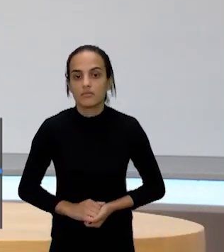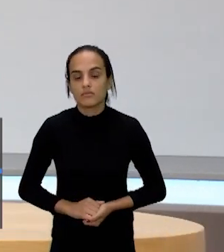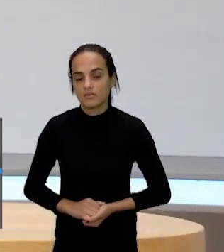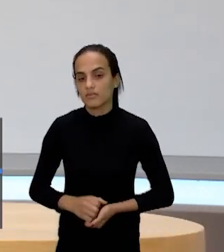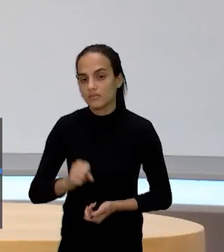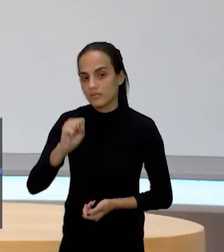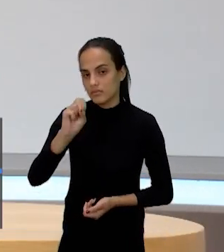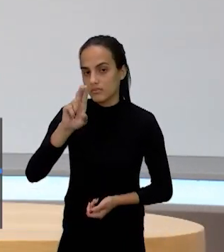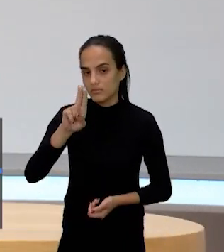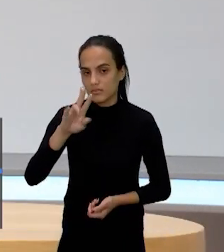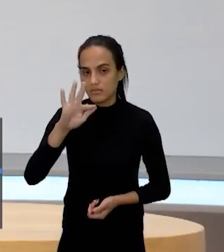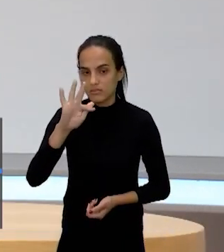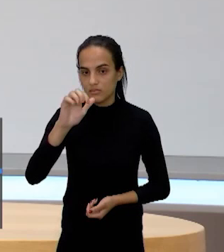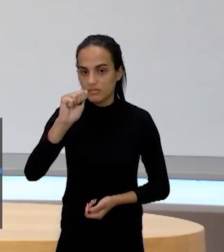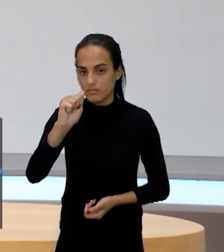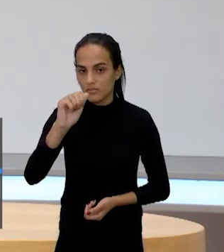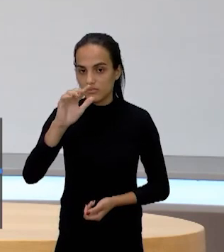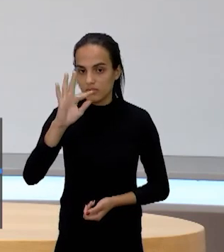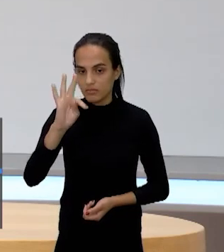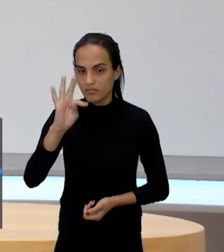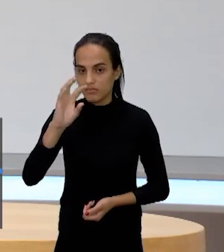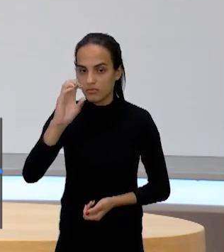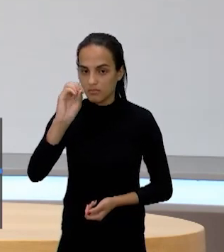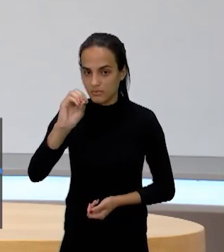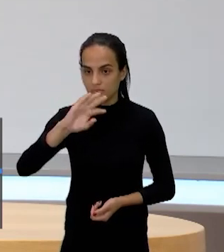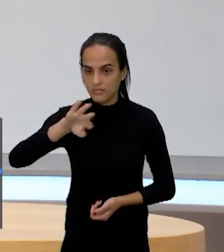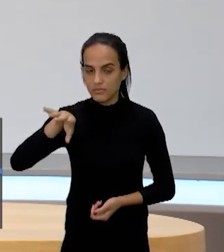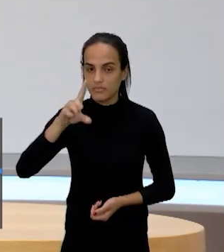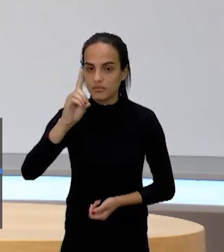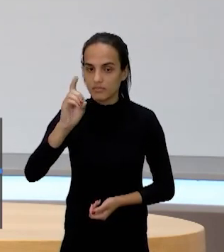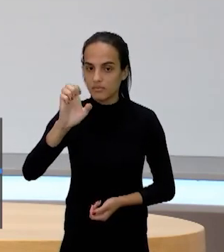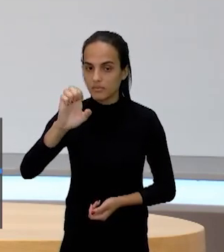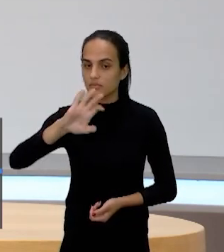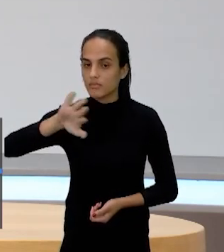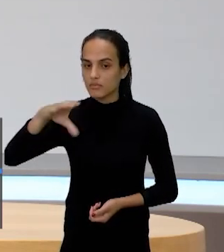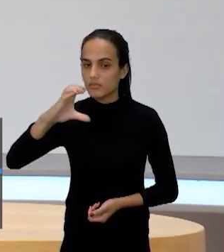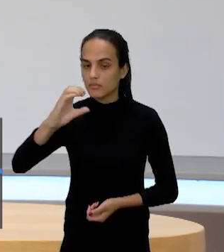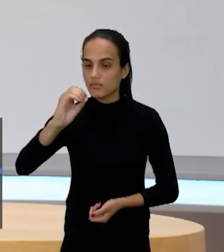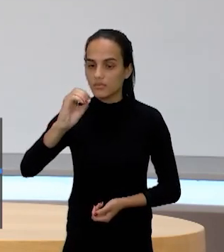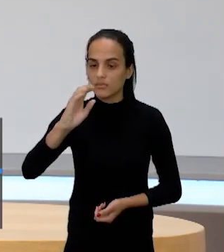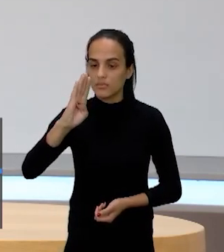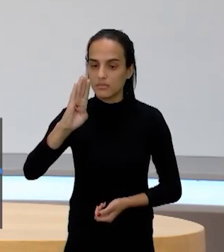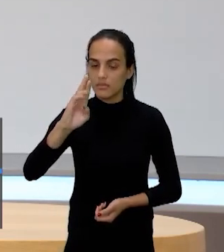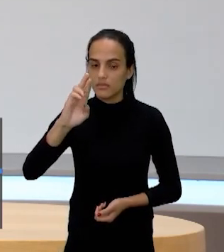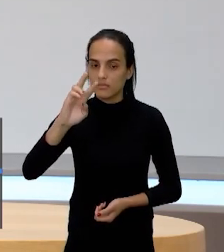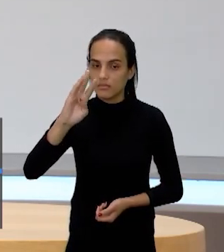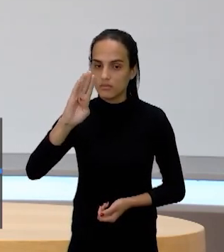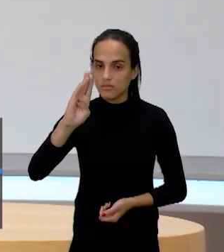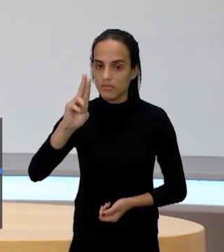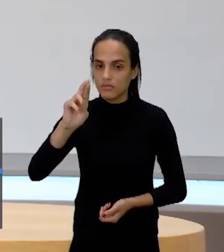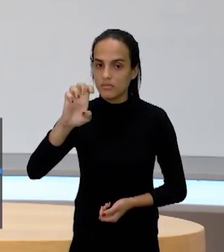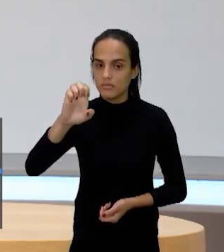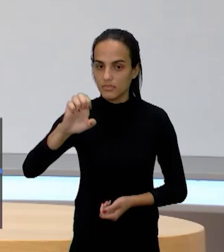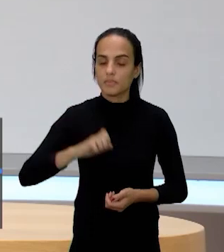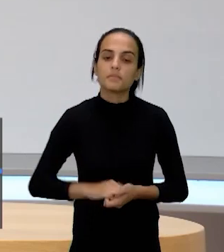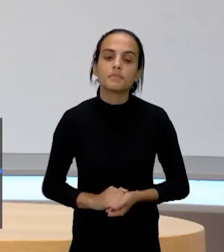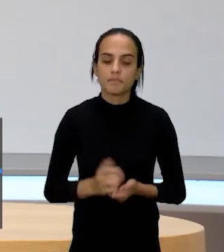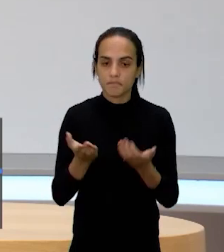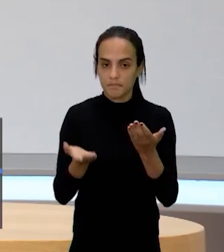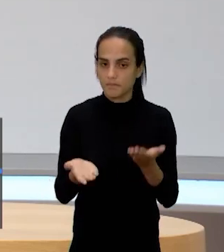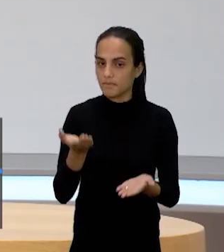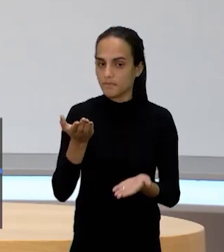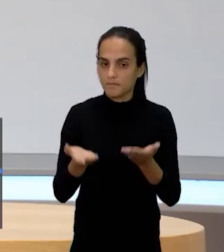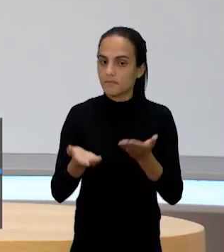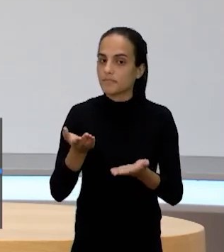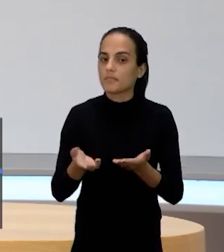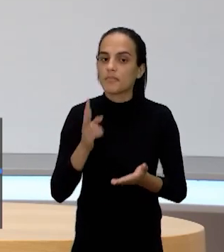cobre que está aí reagindo. Então, quando ele chega ao seu equilíbrio, ele vai ficar transparente. Então, é